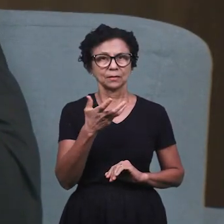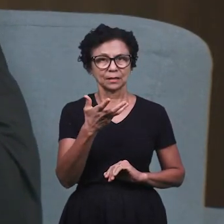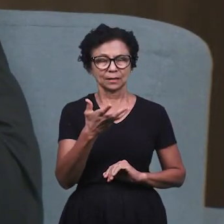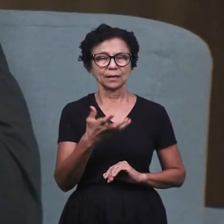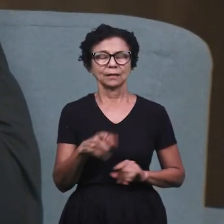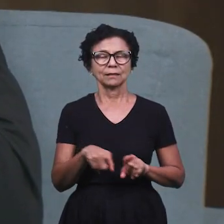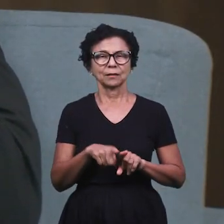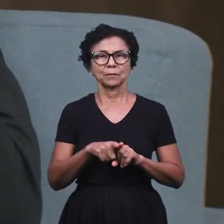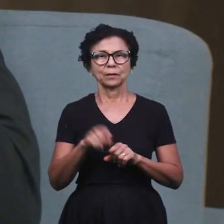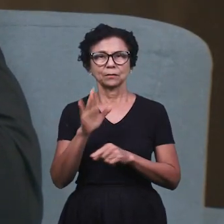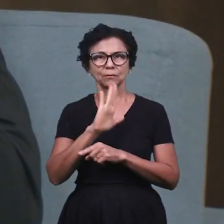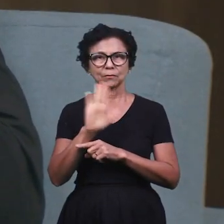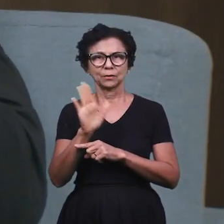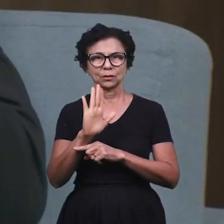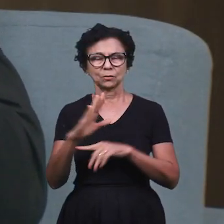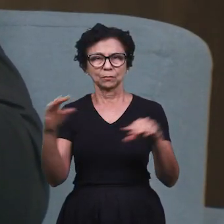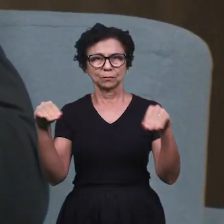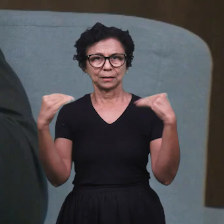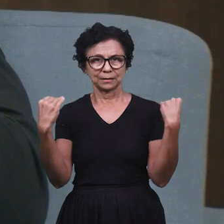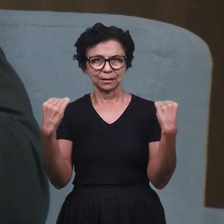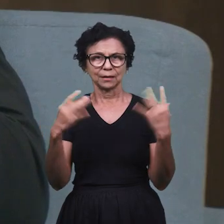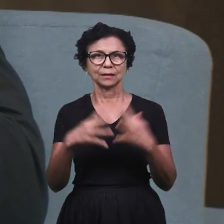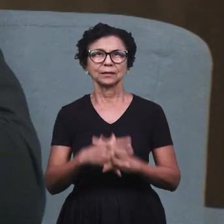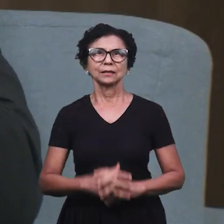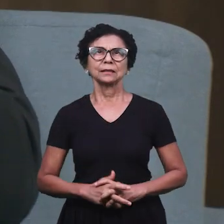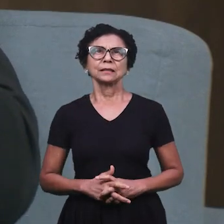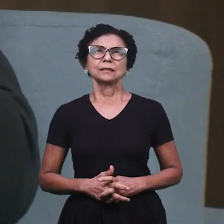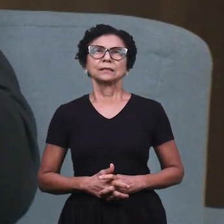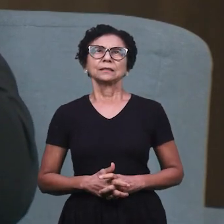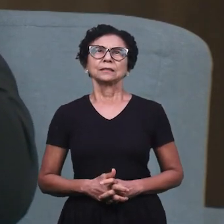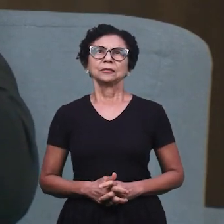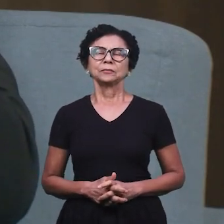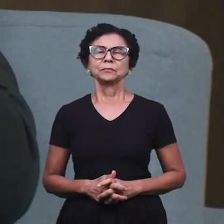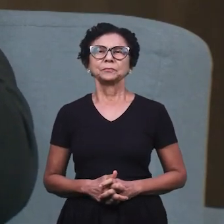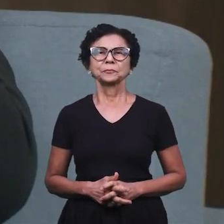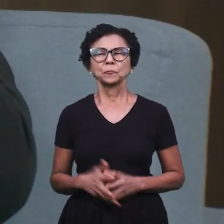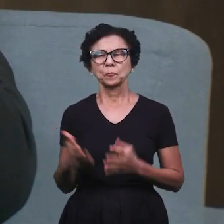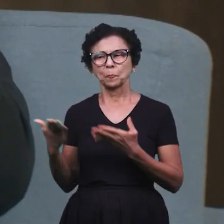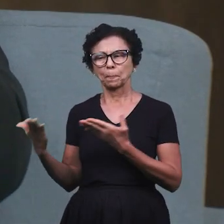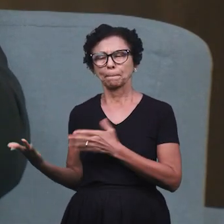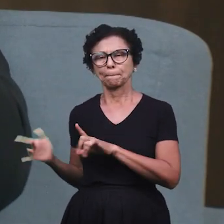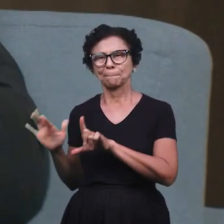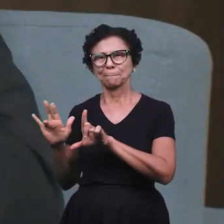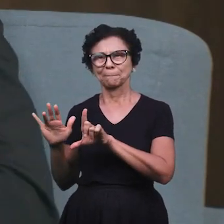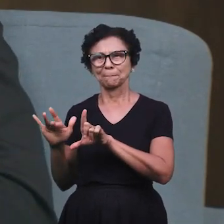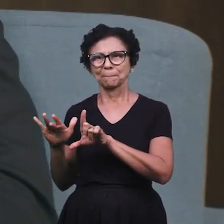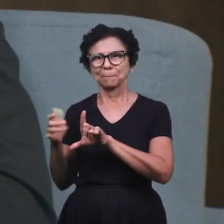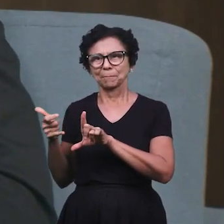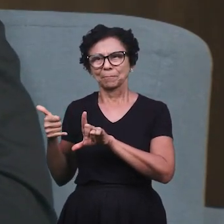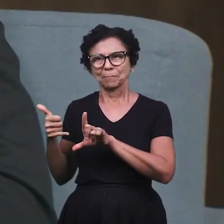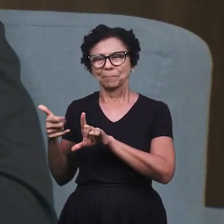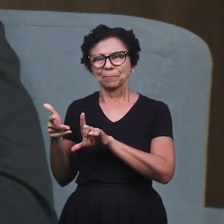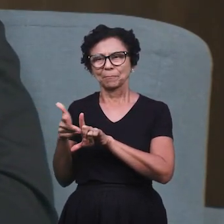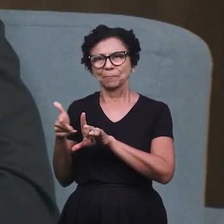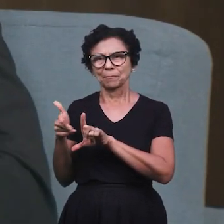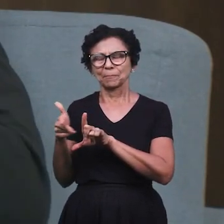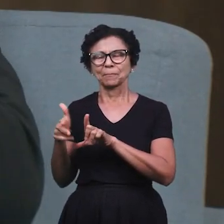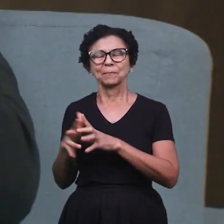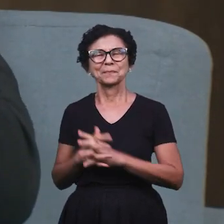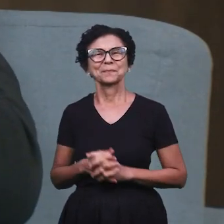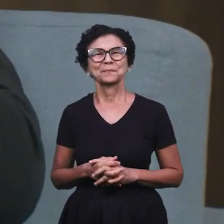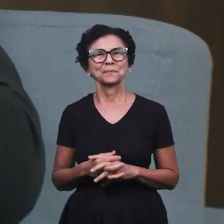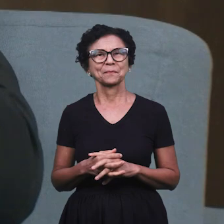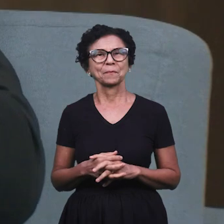enviar também um vídeo? Quer mandar o seu recado? Aponte o seu celular agora para o QR Code que está aparecendo na tela